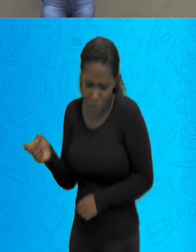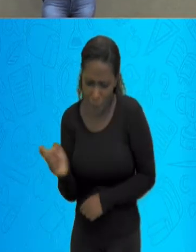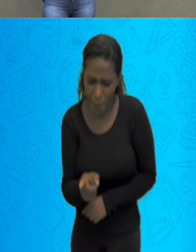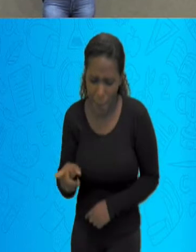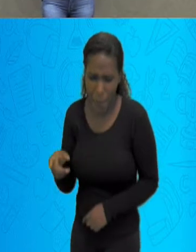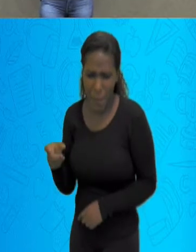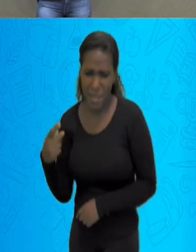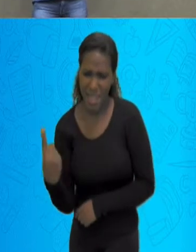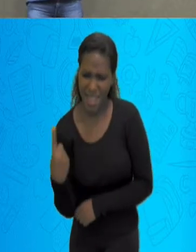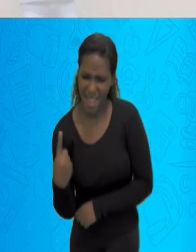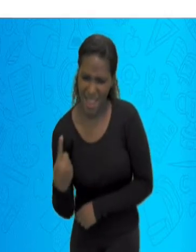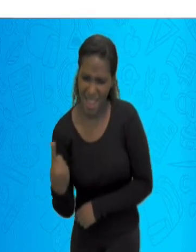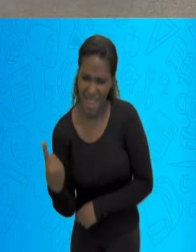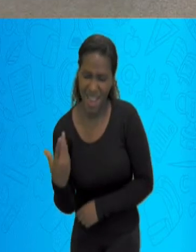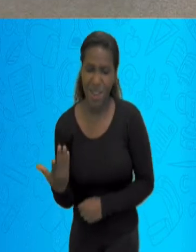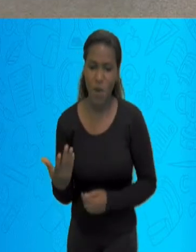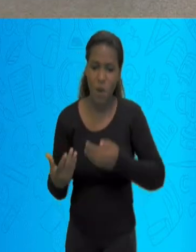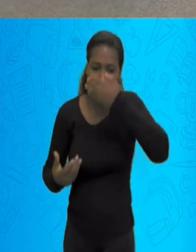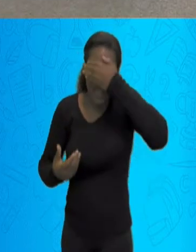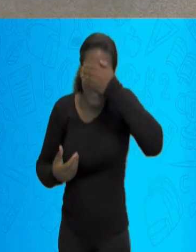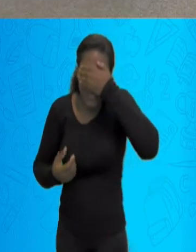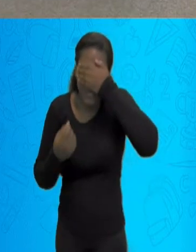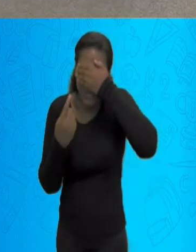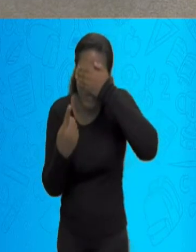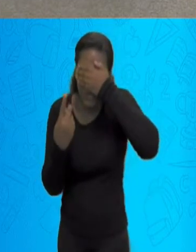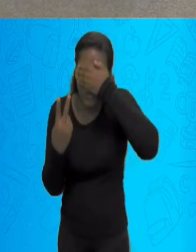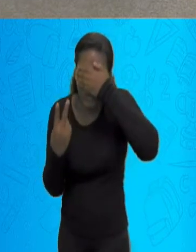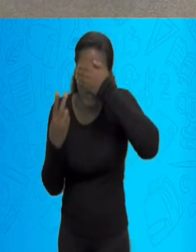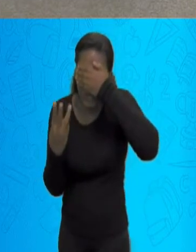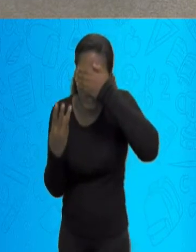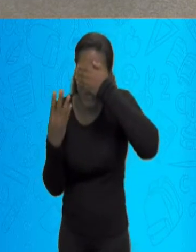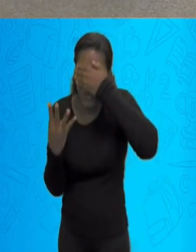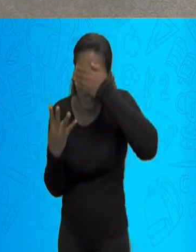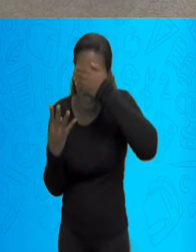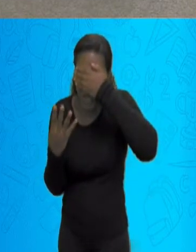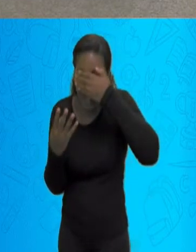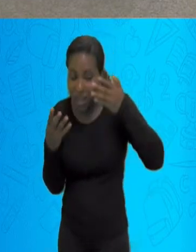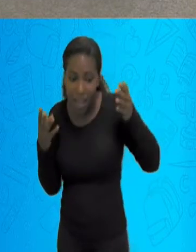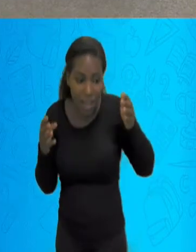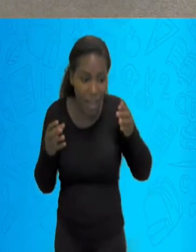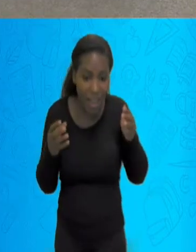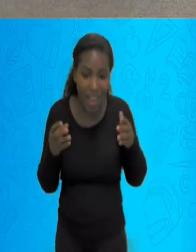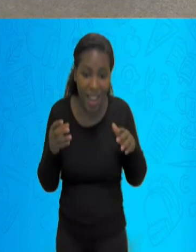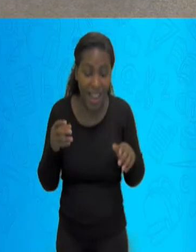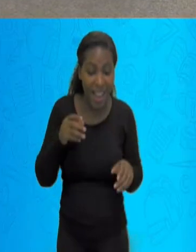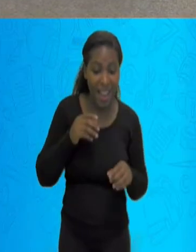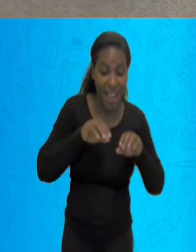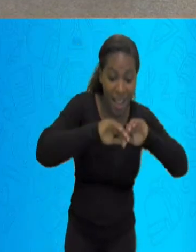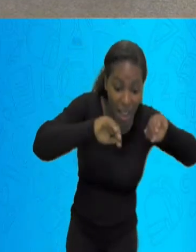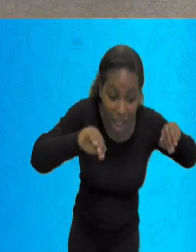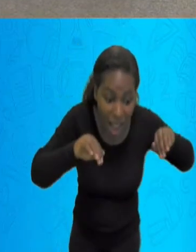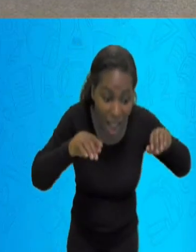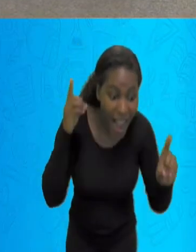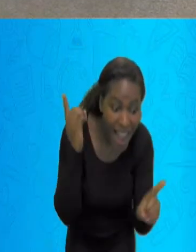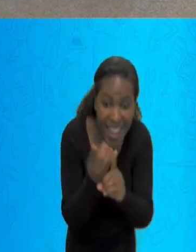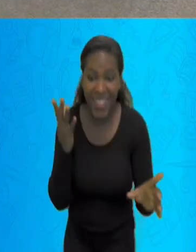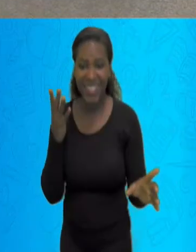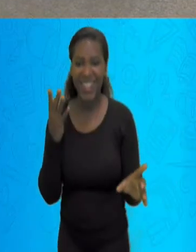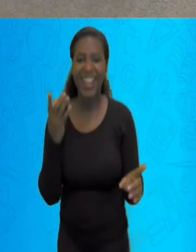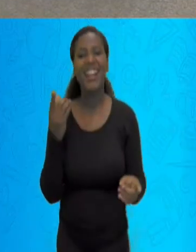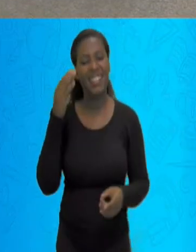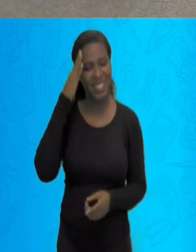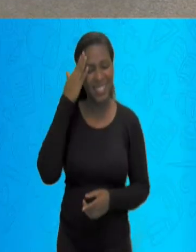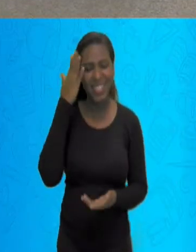esconde-esconde. Se vocês perceberem, são brincadeiras que todas as pessoas já fizeram, todas as pessoas já praticaram, as crianças,